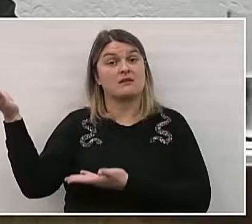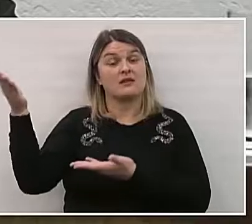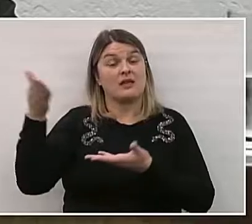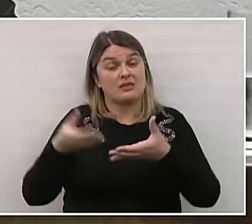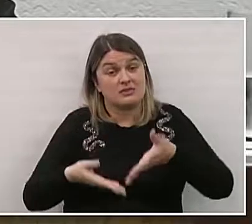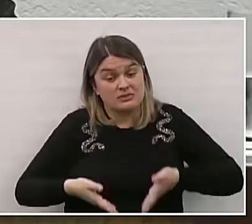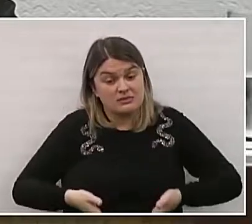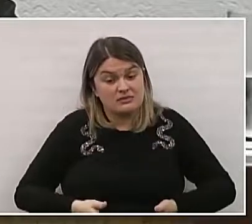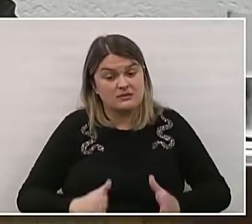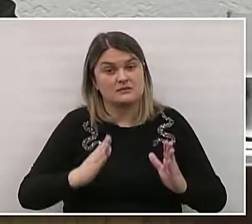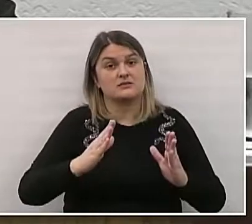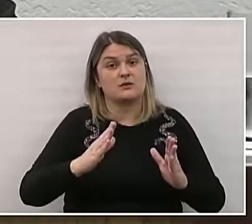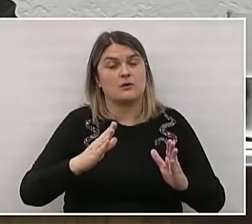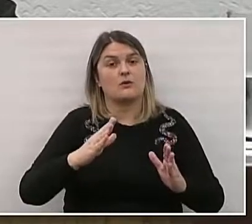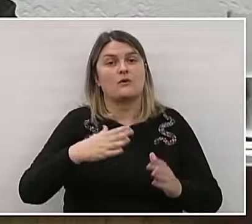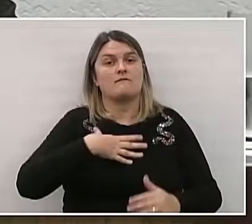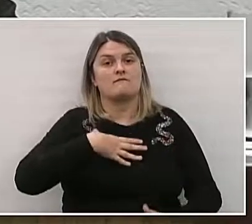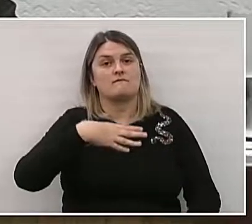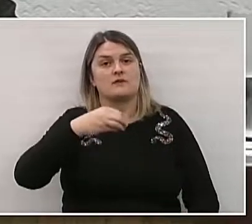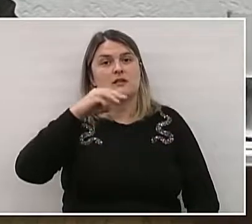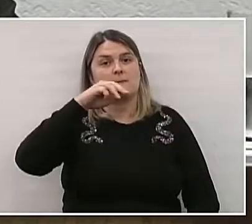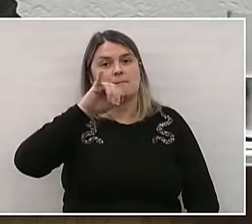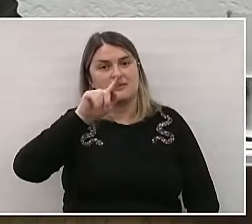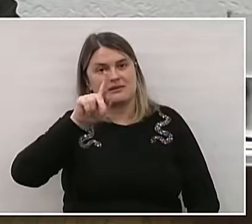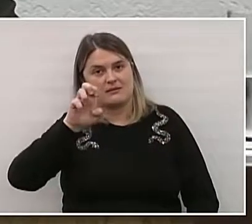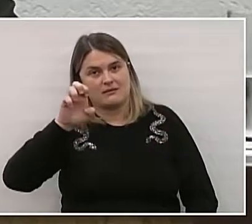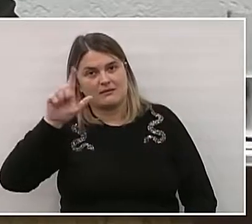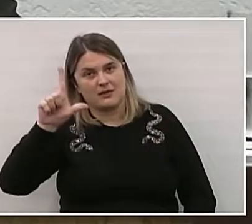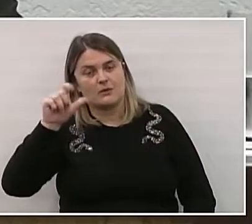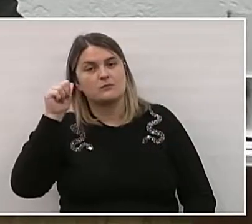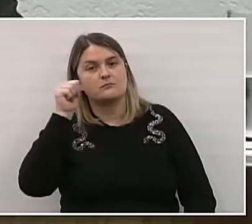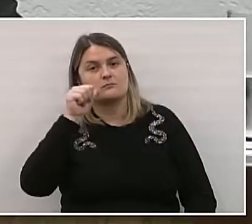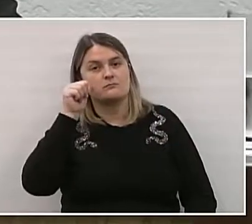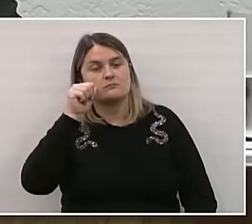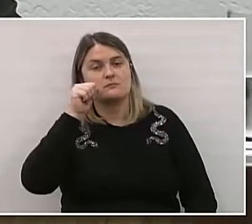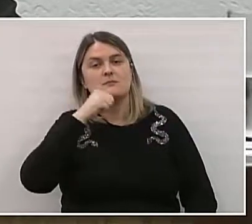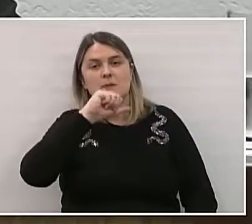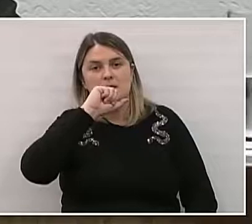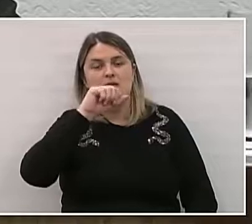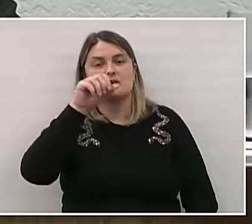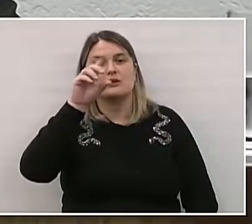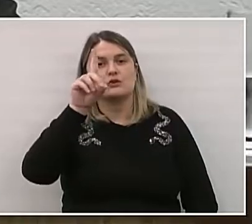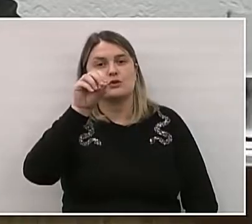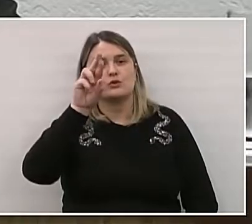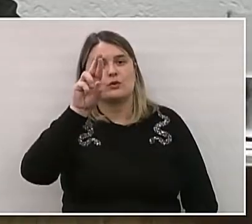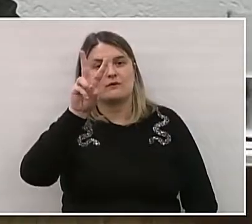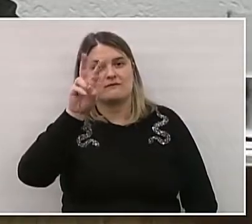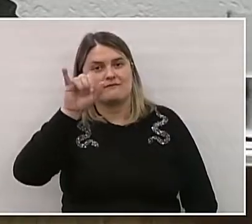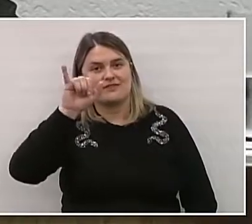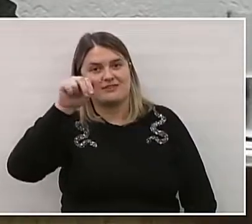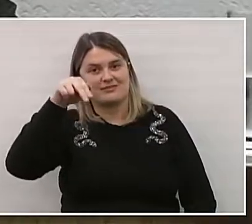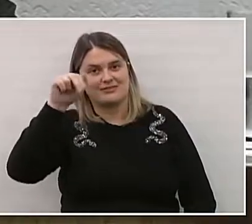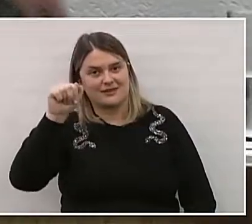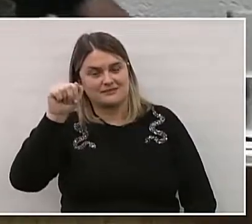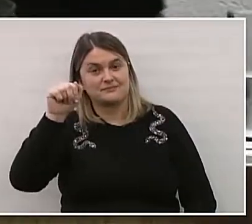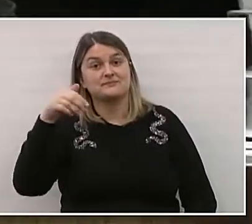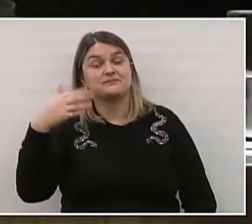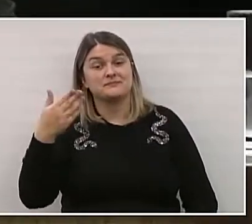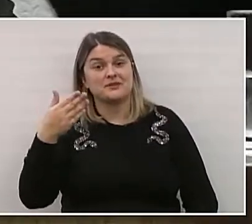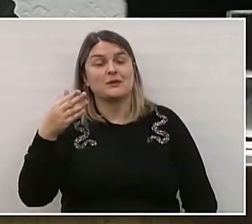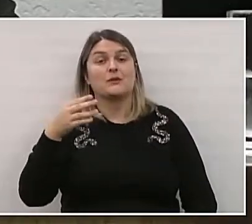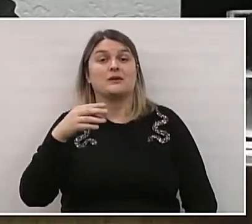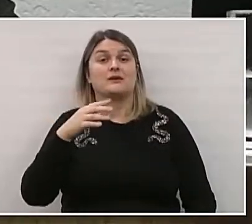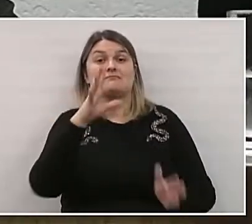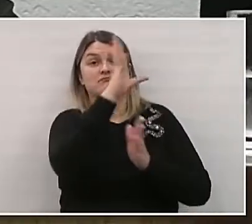mundo como filha de Miguel Arcanjo Neto e Dorvina Sirena de Lima. Curiosamente, herdou